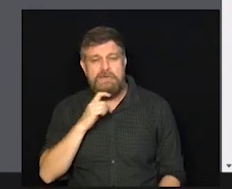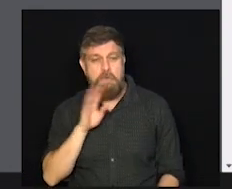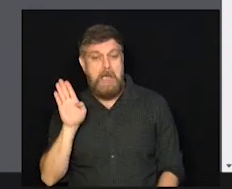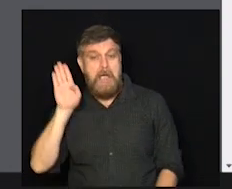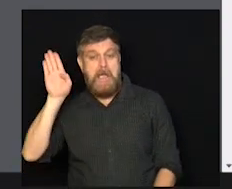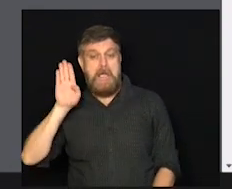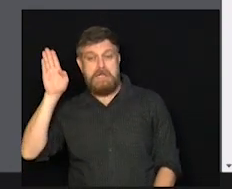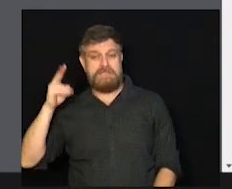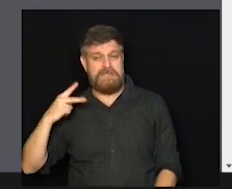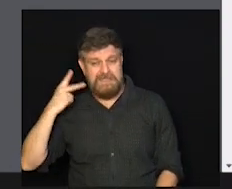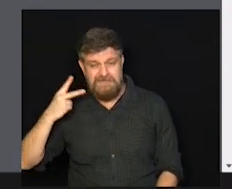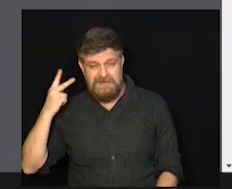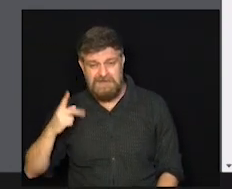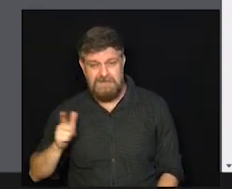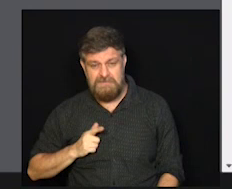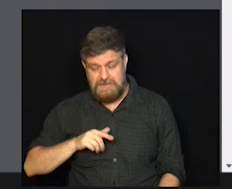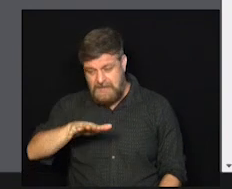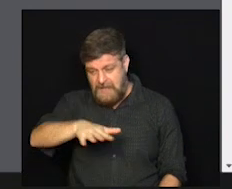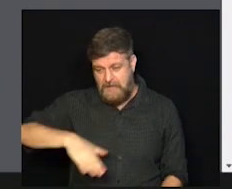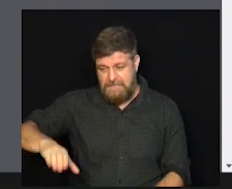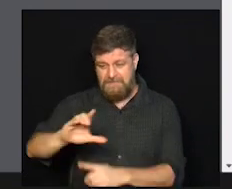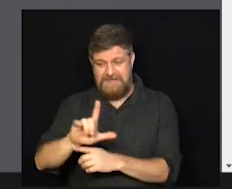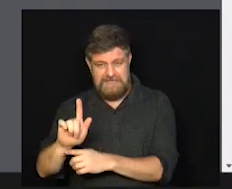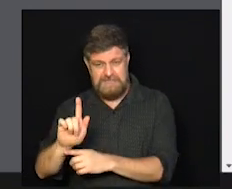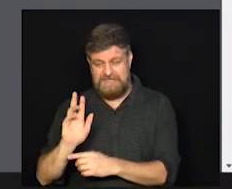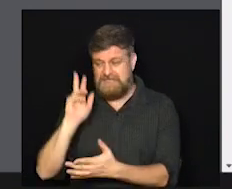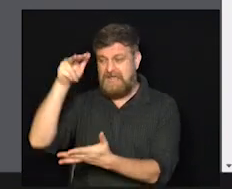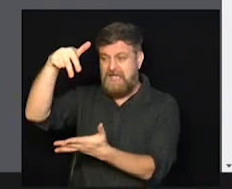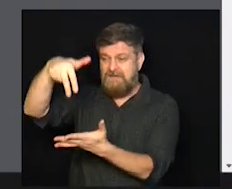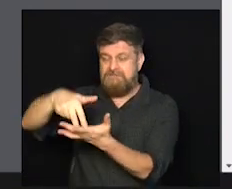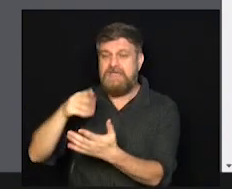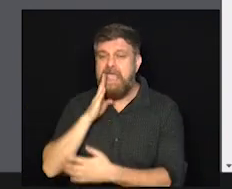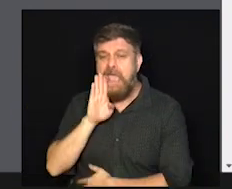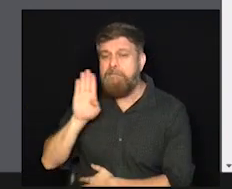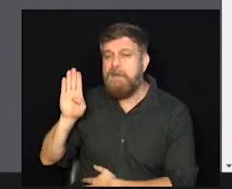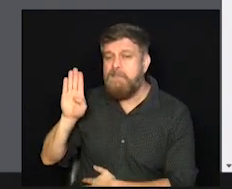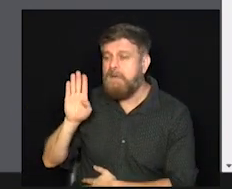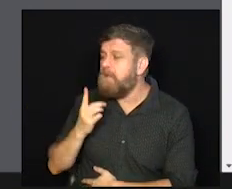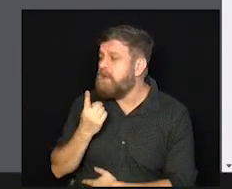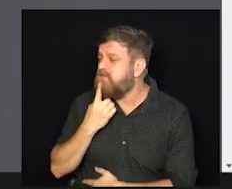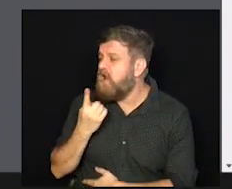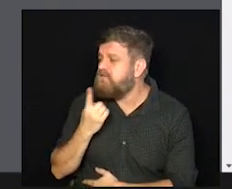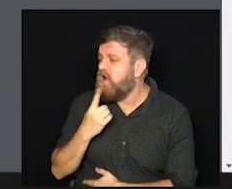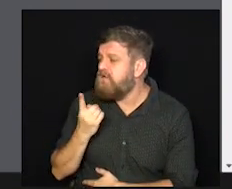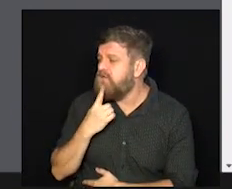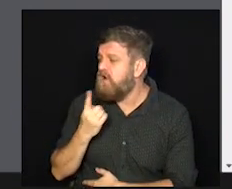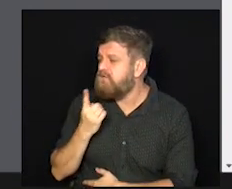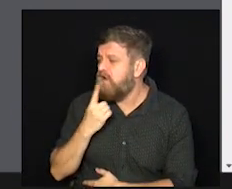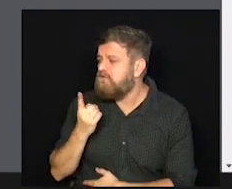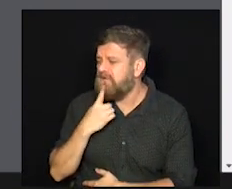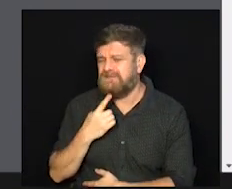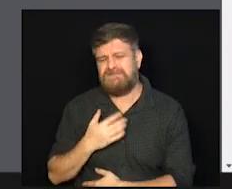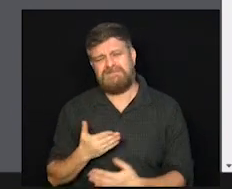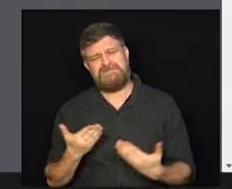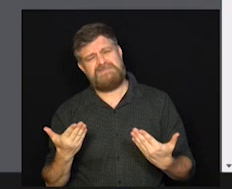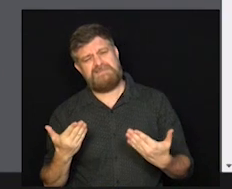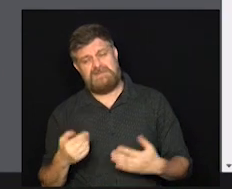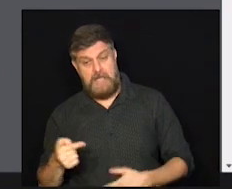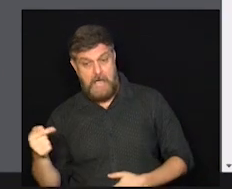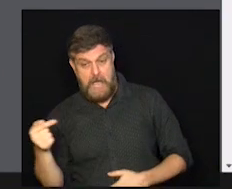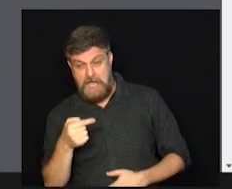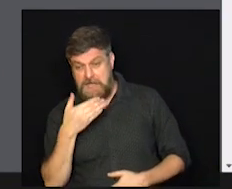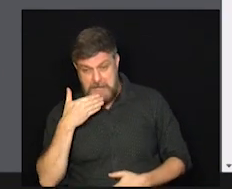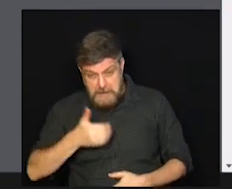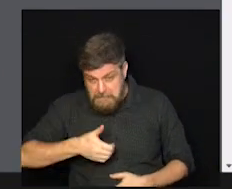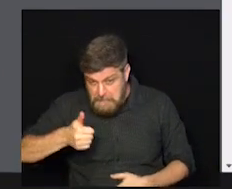a ousadia de vir à região do Campo Grande, fazer alguma promessa política, qualquer instância que seja, dizendo que eles que